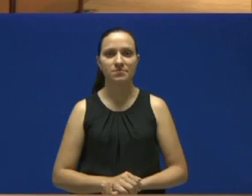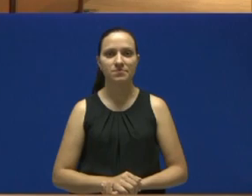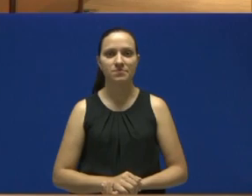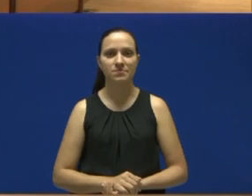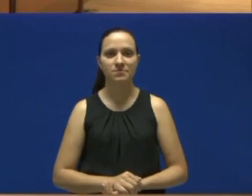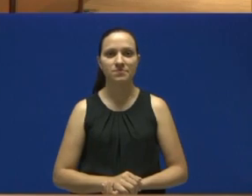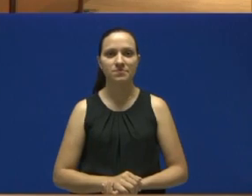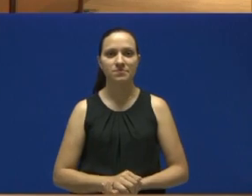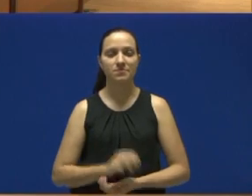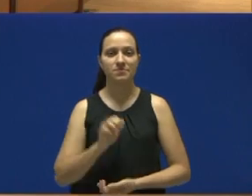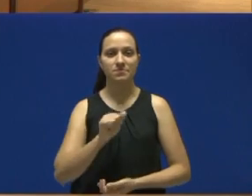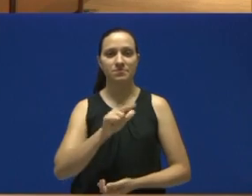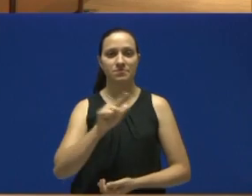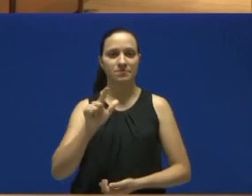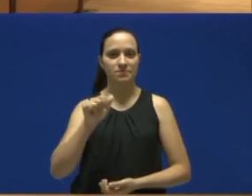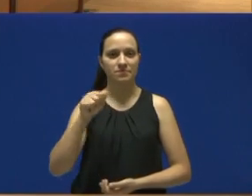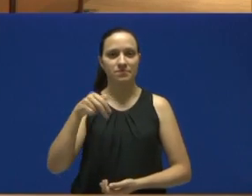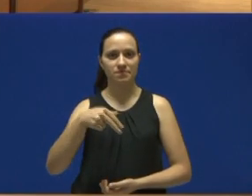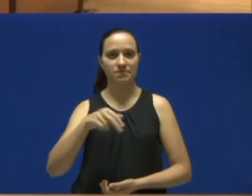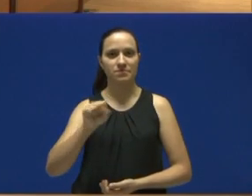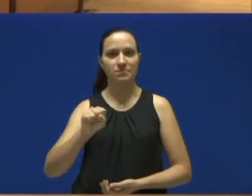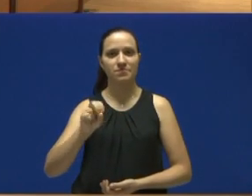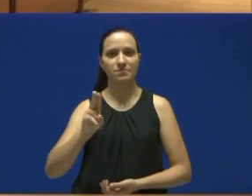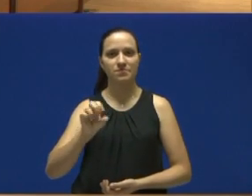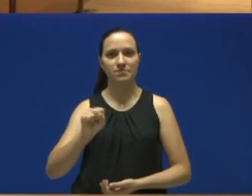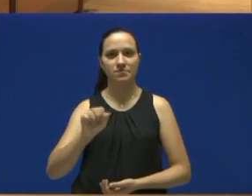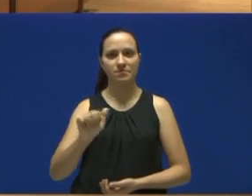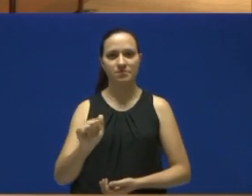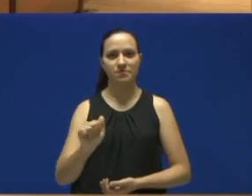alan souza dos santos